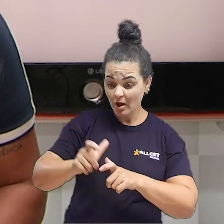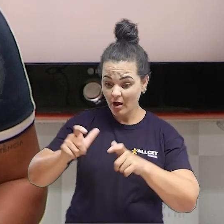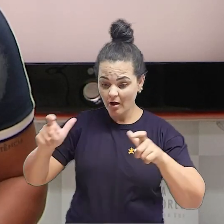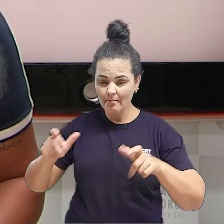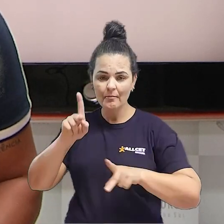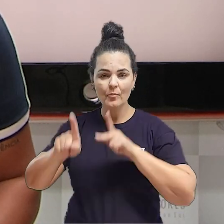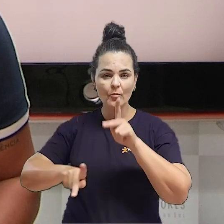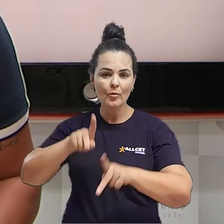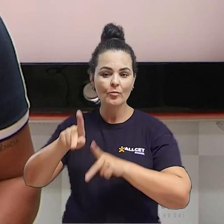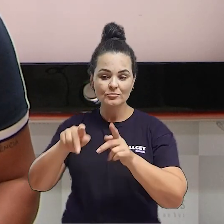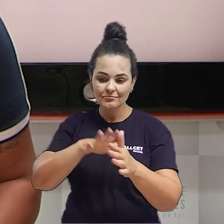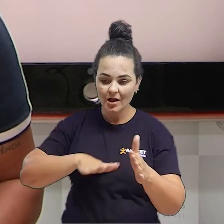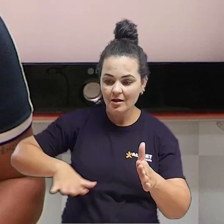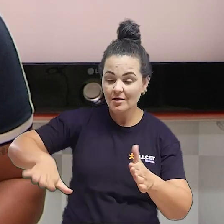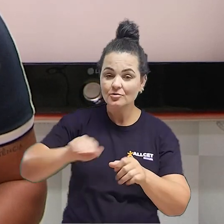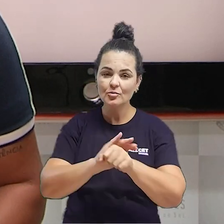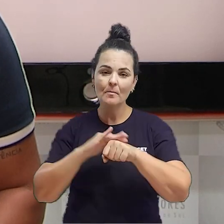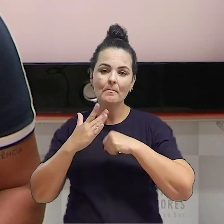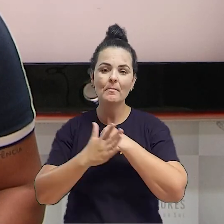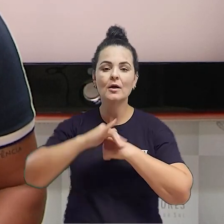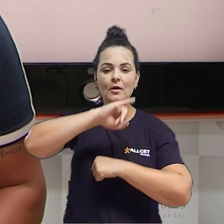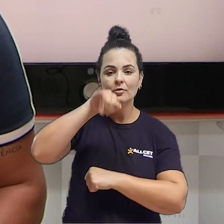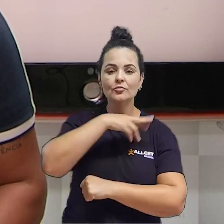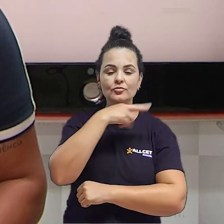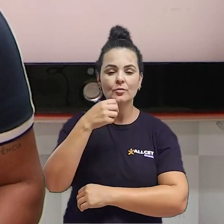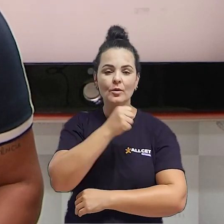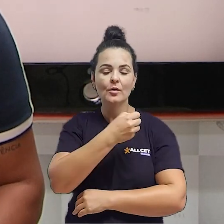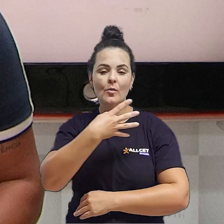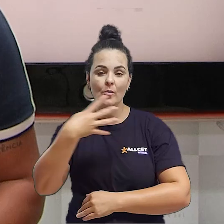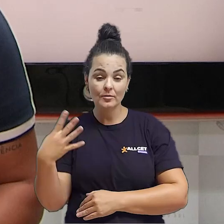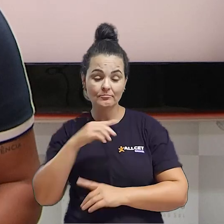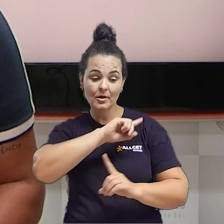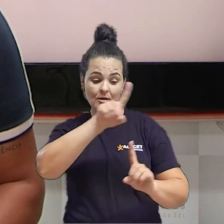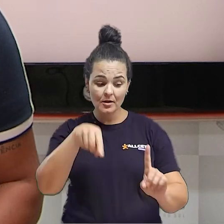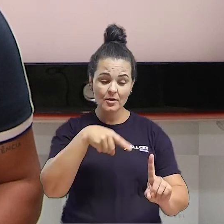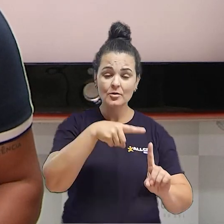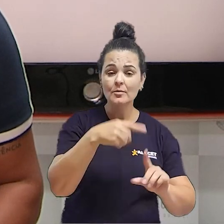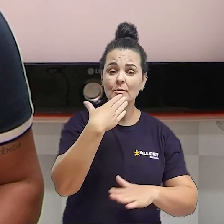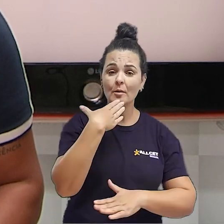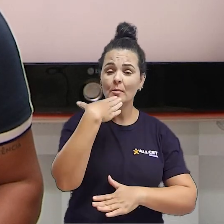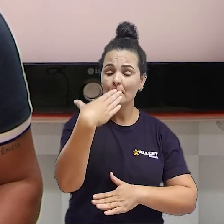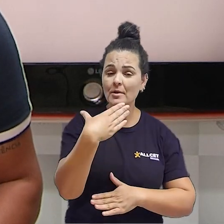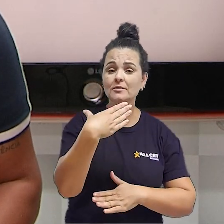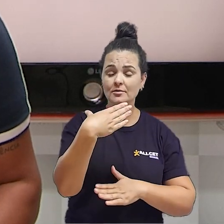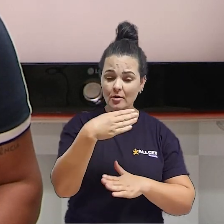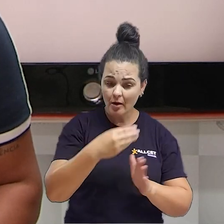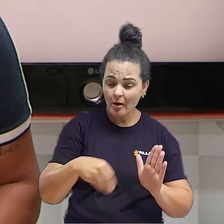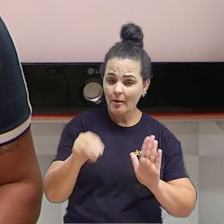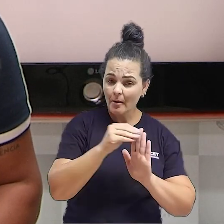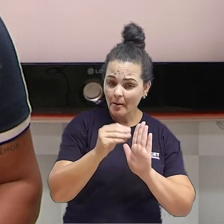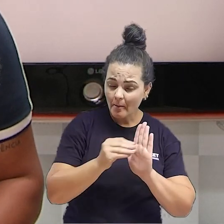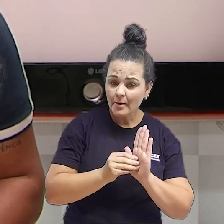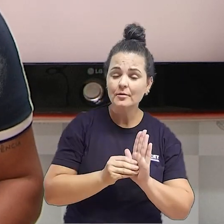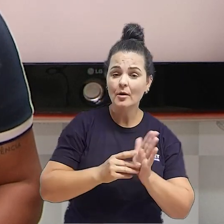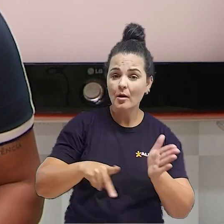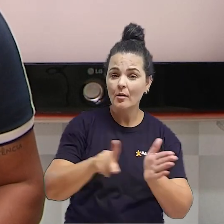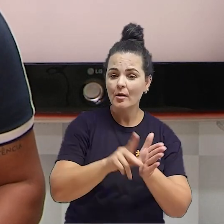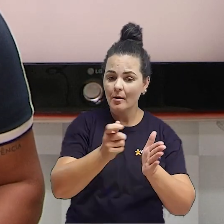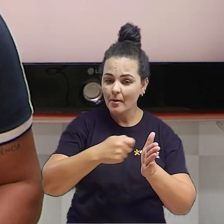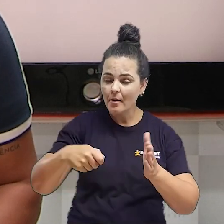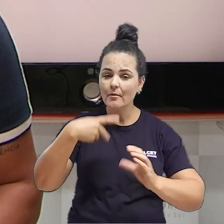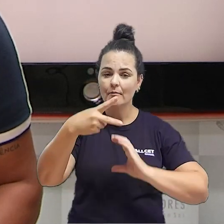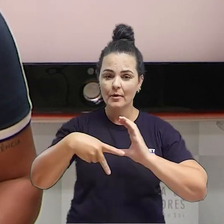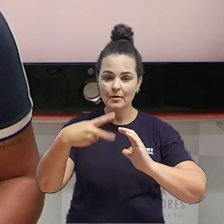futuro na região do bairro Jaraguá 84 Esses são os objetivos da indicação protocolada na